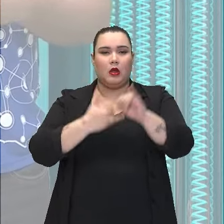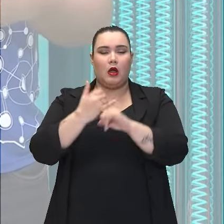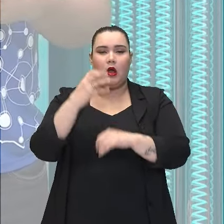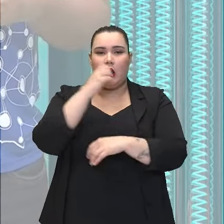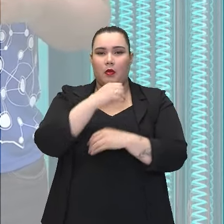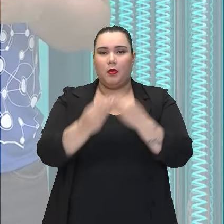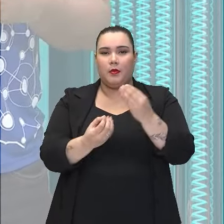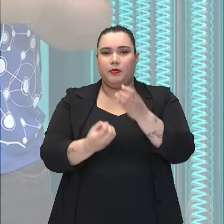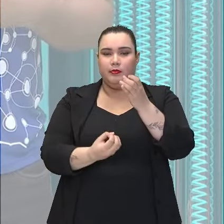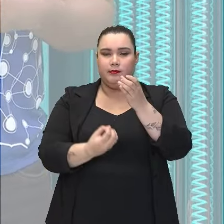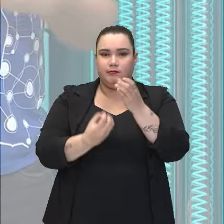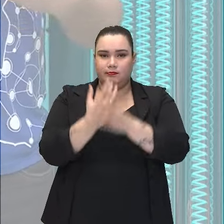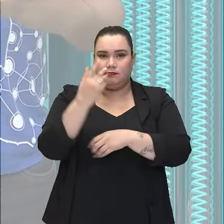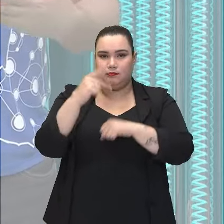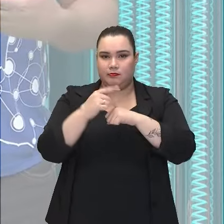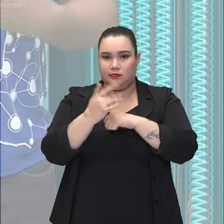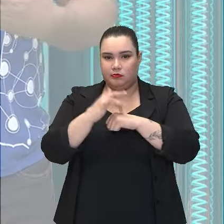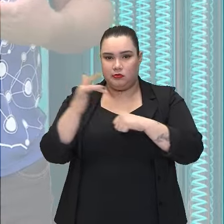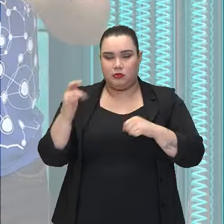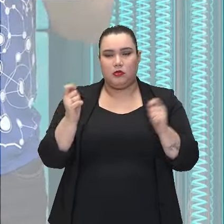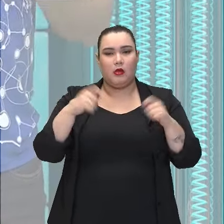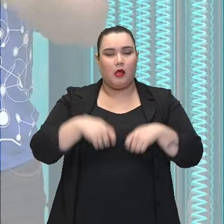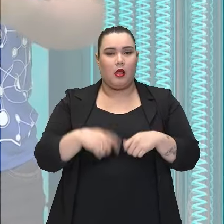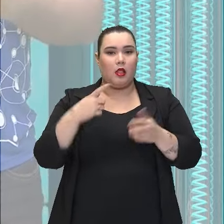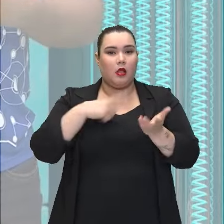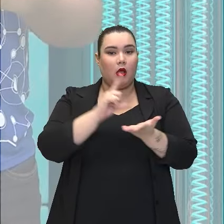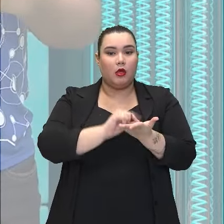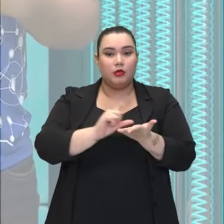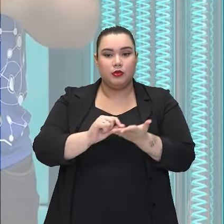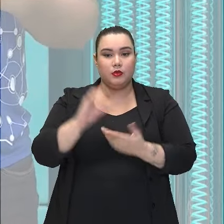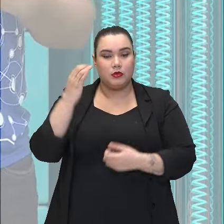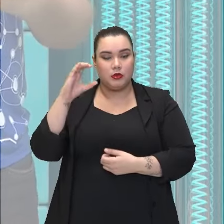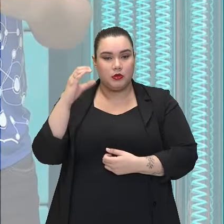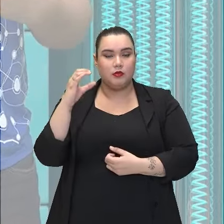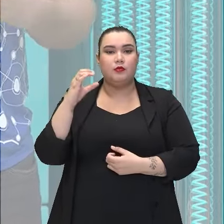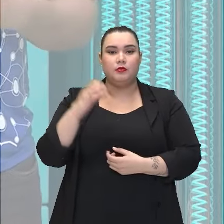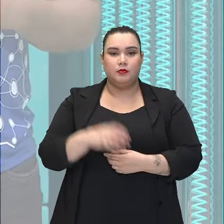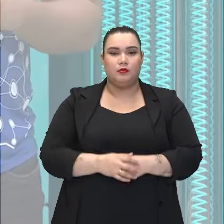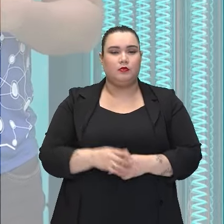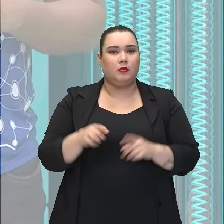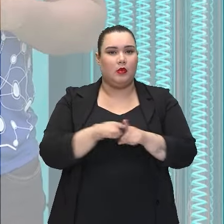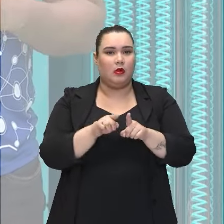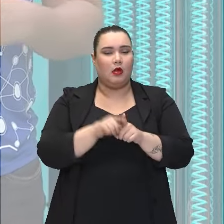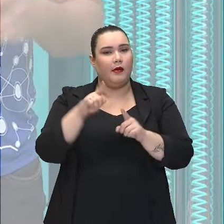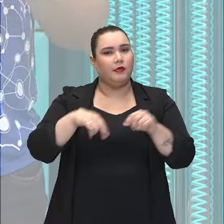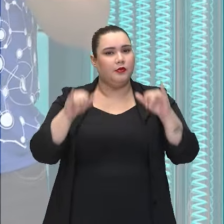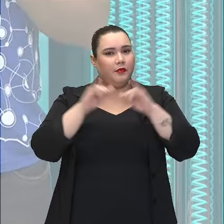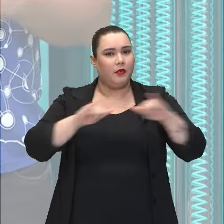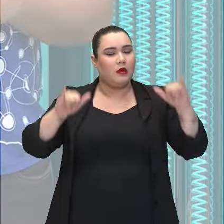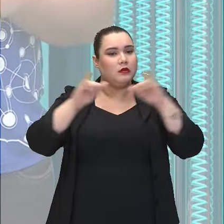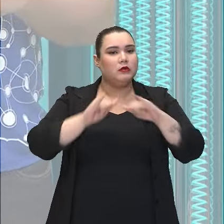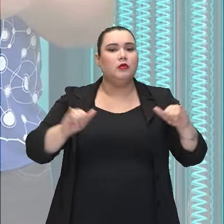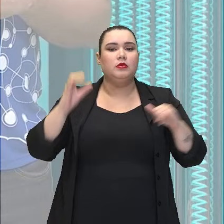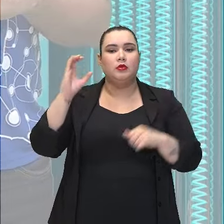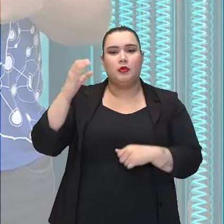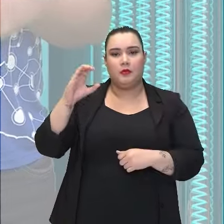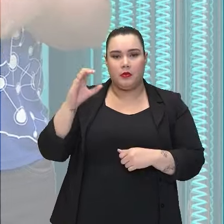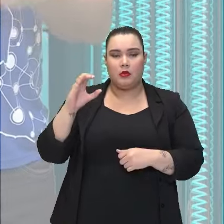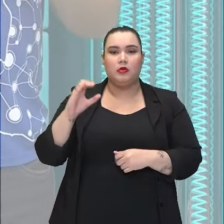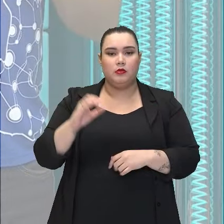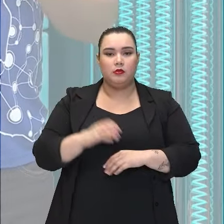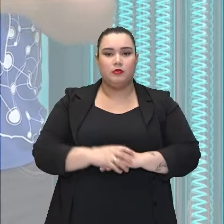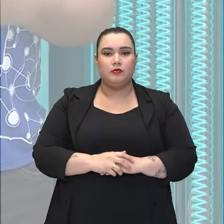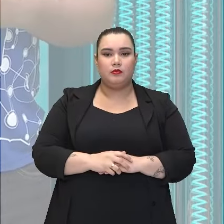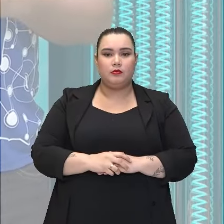origem dos diamantes, você é capaz de encontrar artigos científicos, certo? Que também são elementos de divulgação científica, como o verbete de